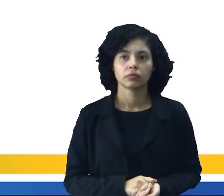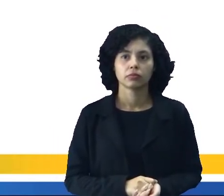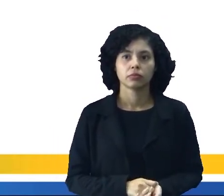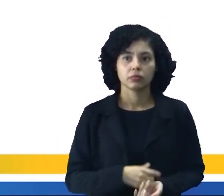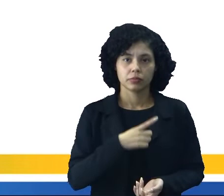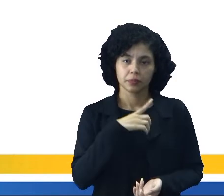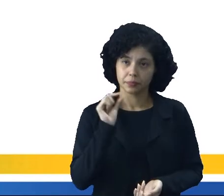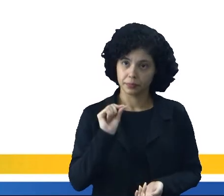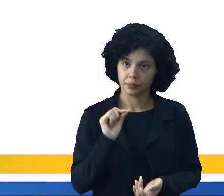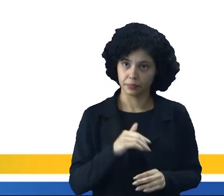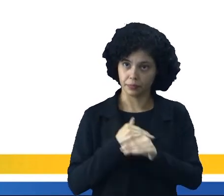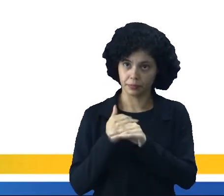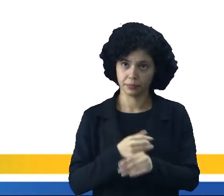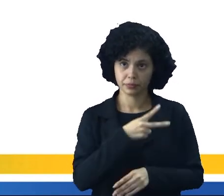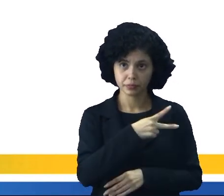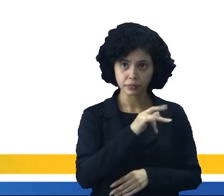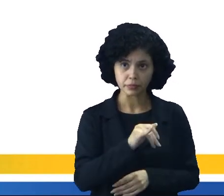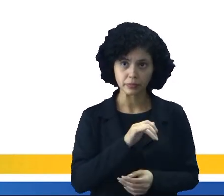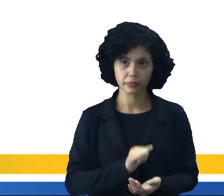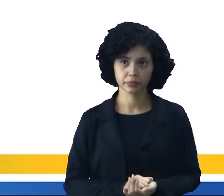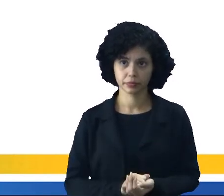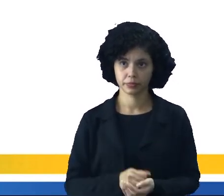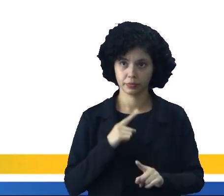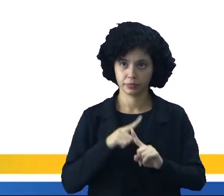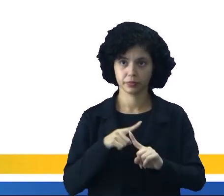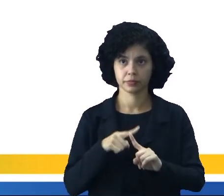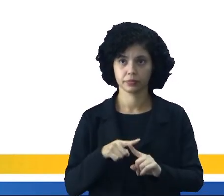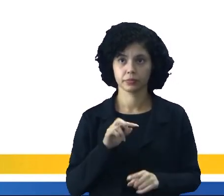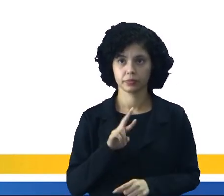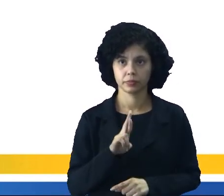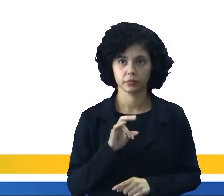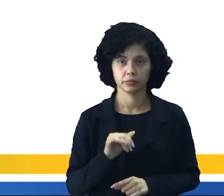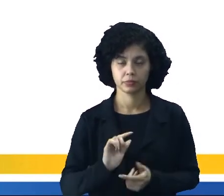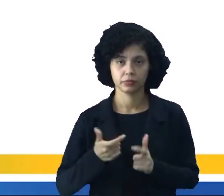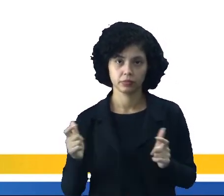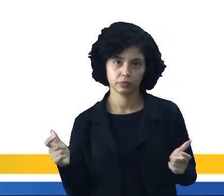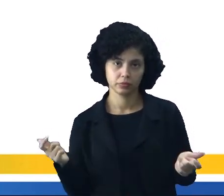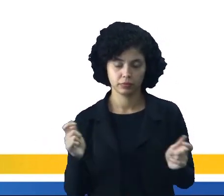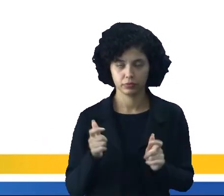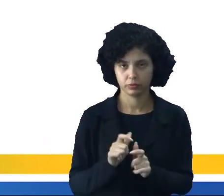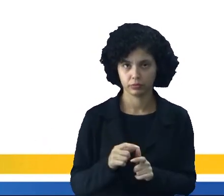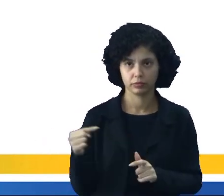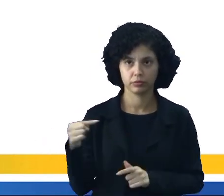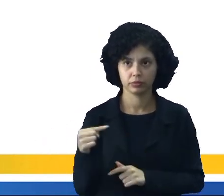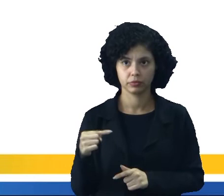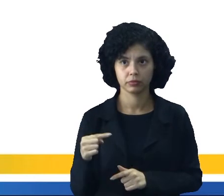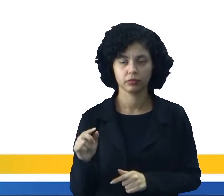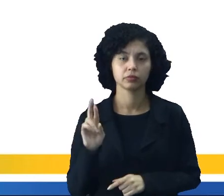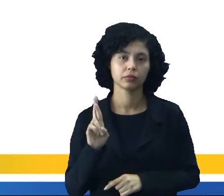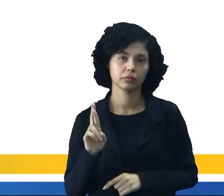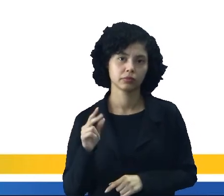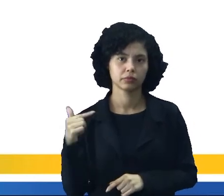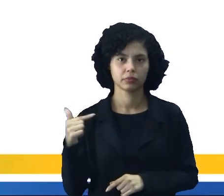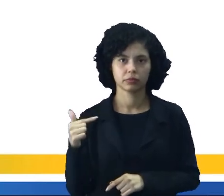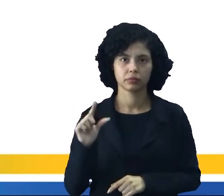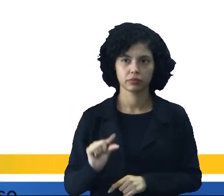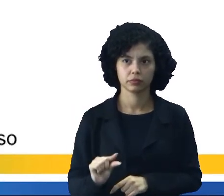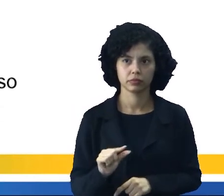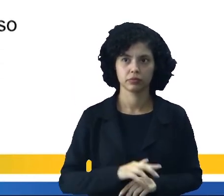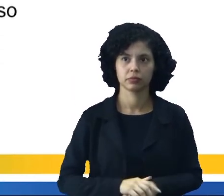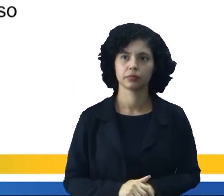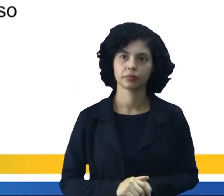área da coroa é igual pi que multiplica o raio maior ao quadrado menos o raio menor